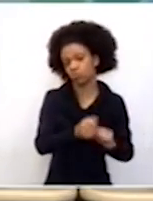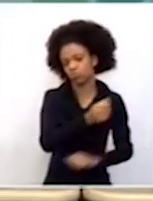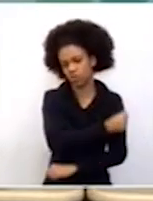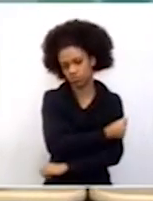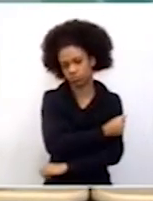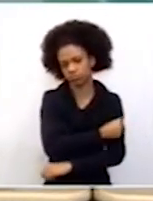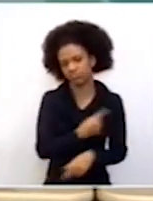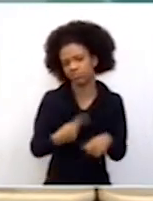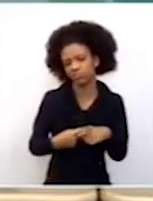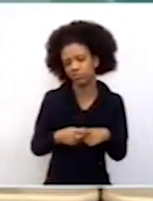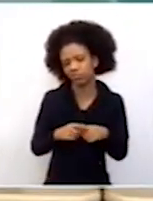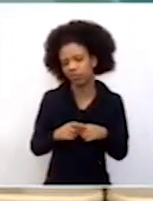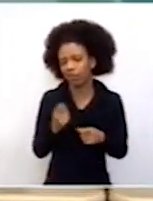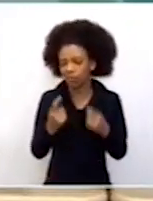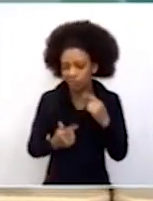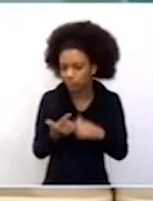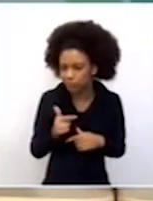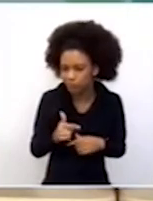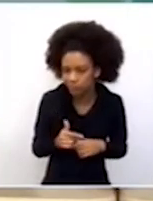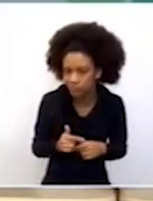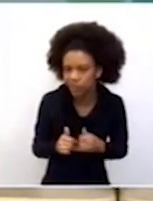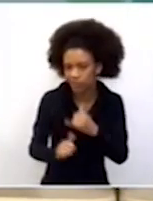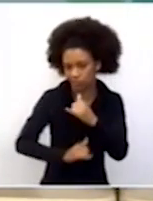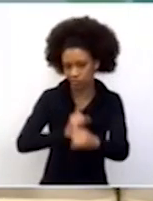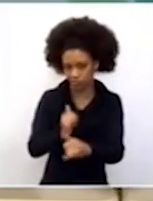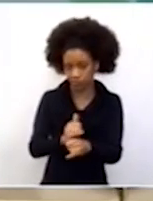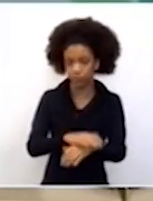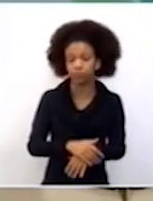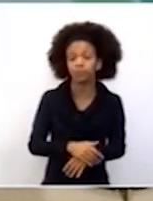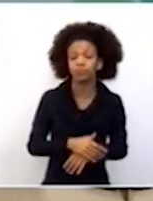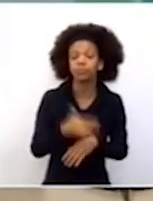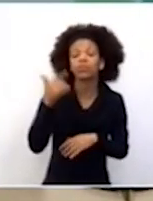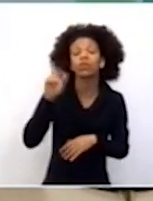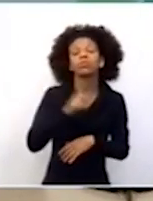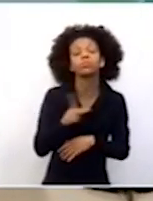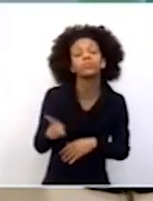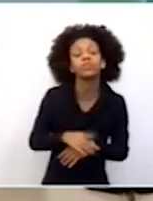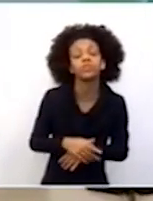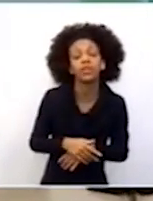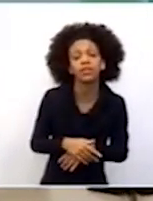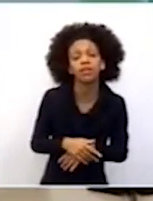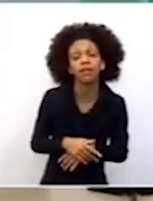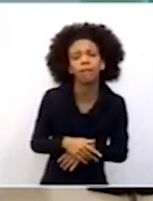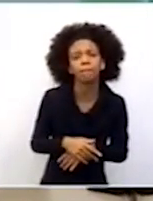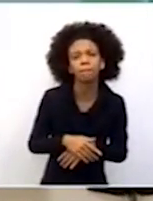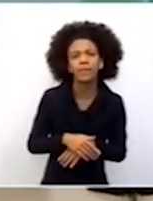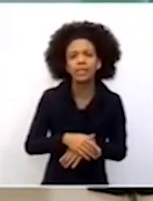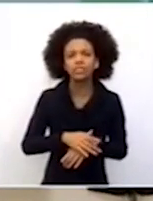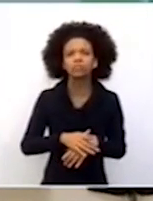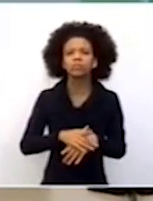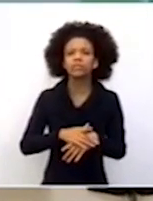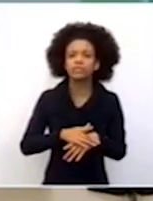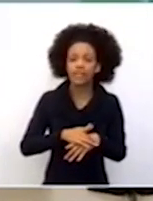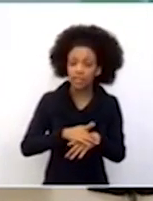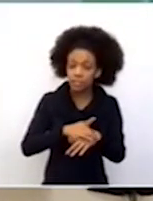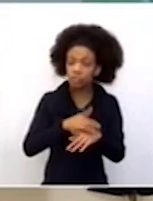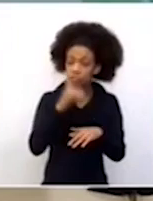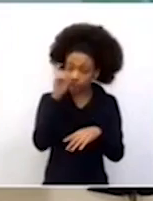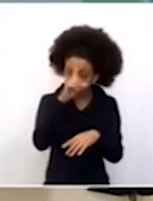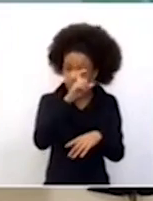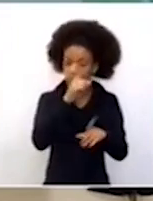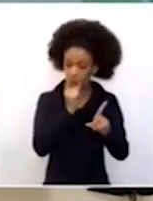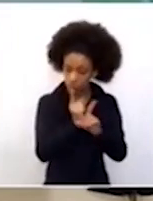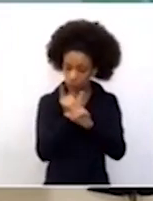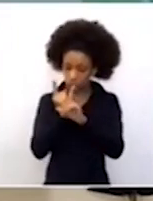muitos desafios, mas estou me reinventando cada dia. A Pro Denise, olha, Xará, colocou